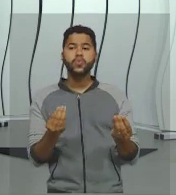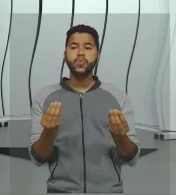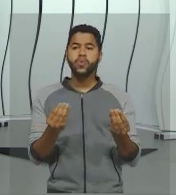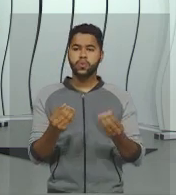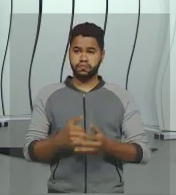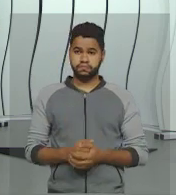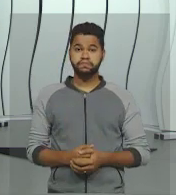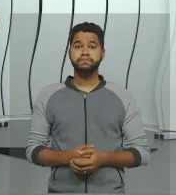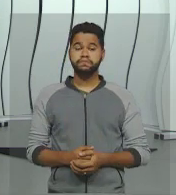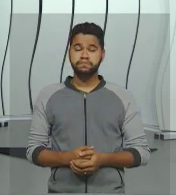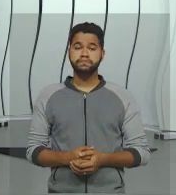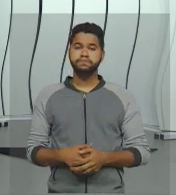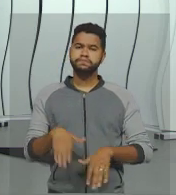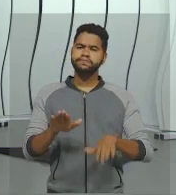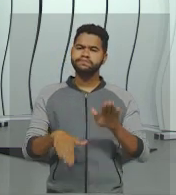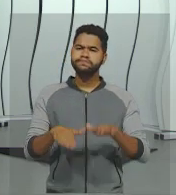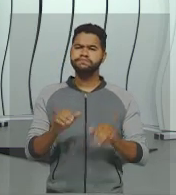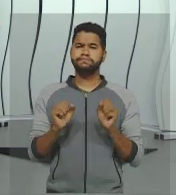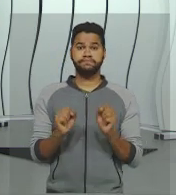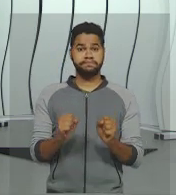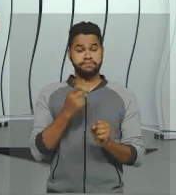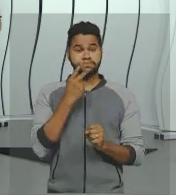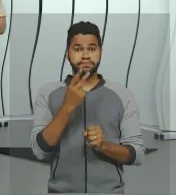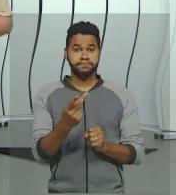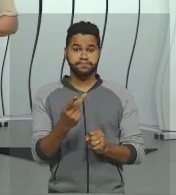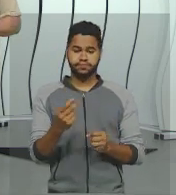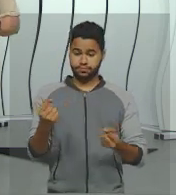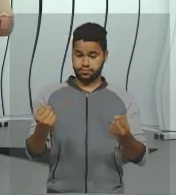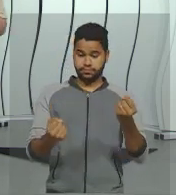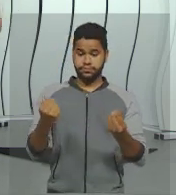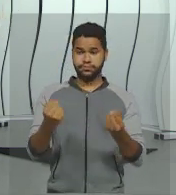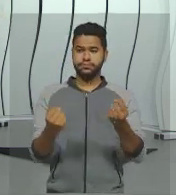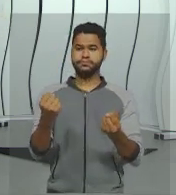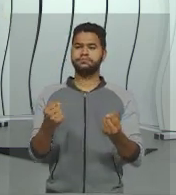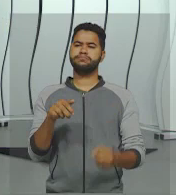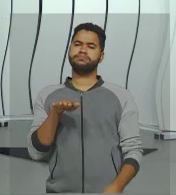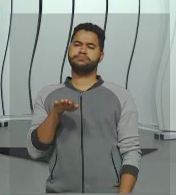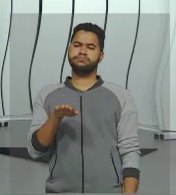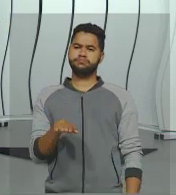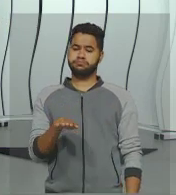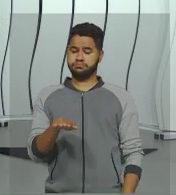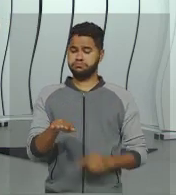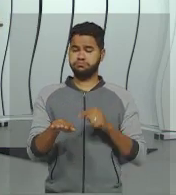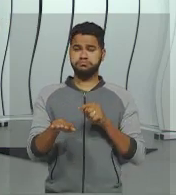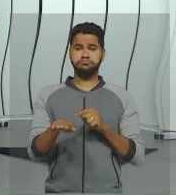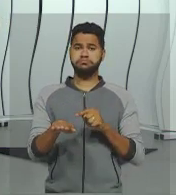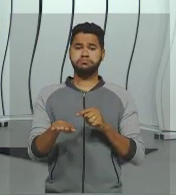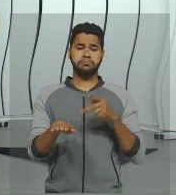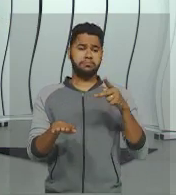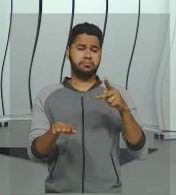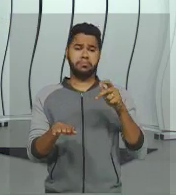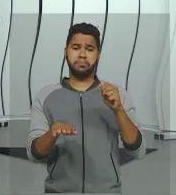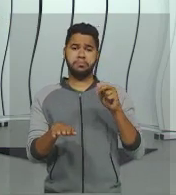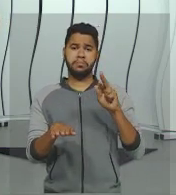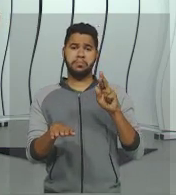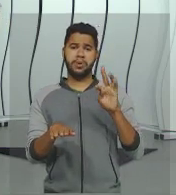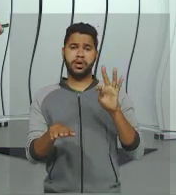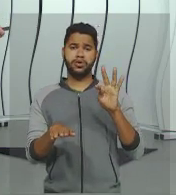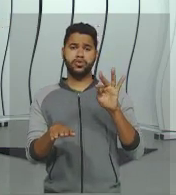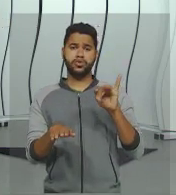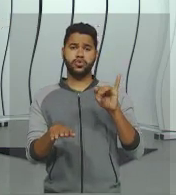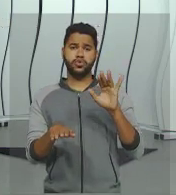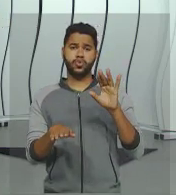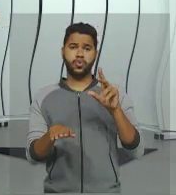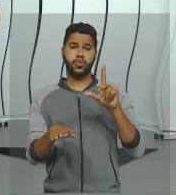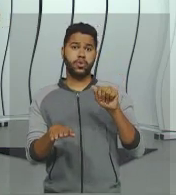problema. Então, às vezes eu posso falar de um carro considerando ele como uma partícula, ou o mesmo